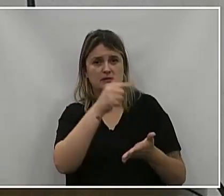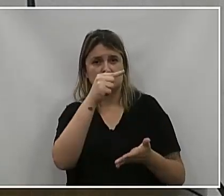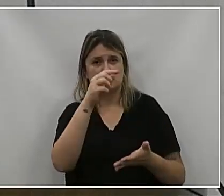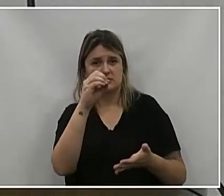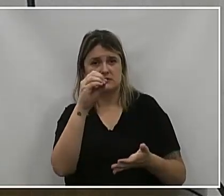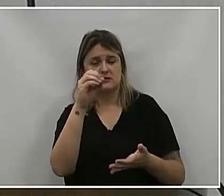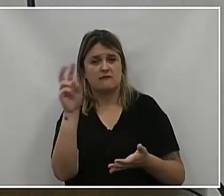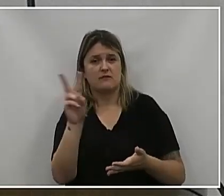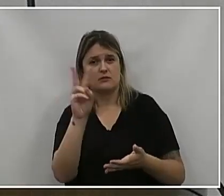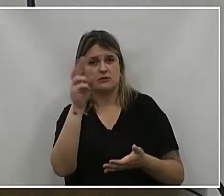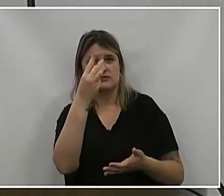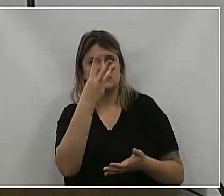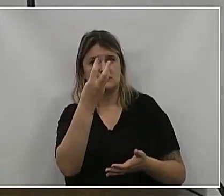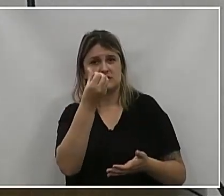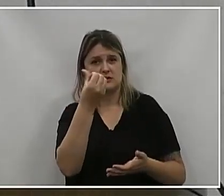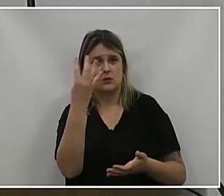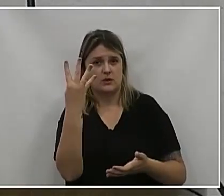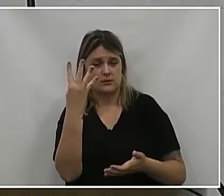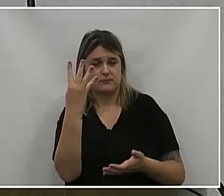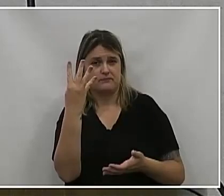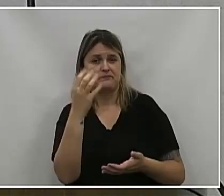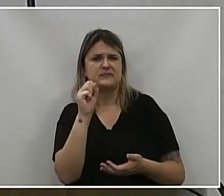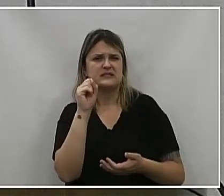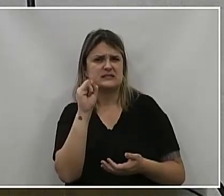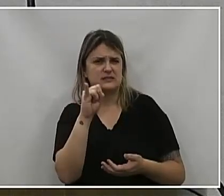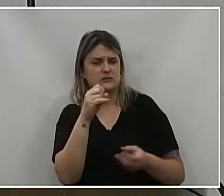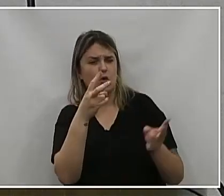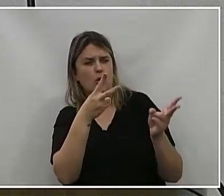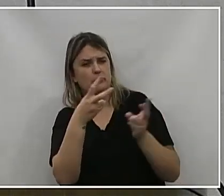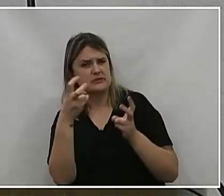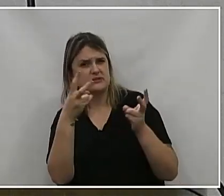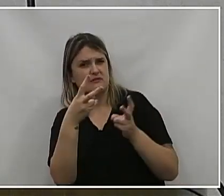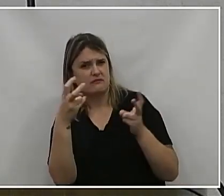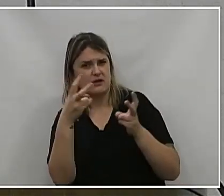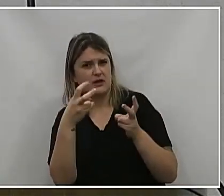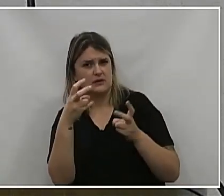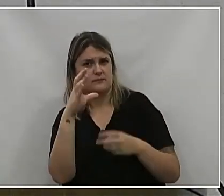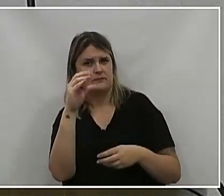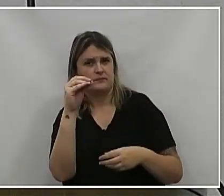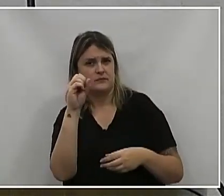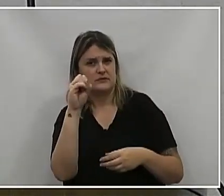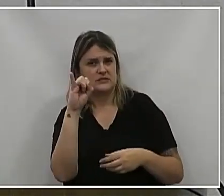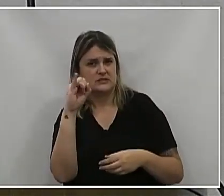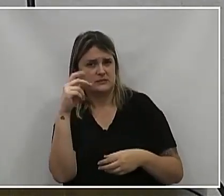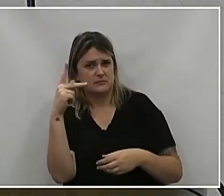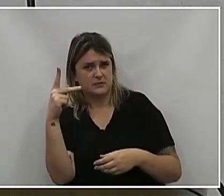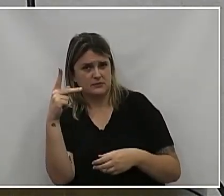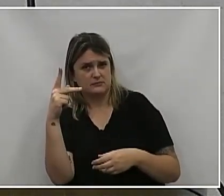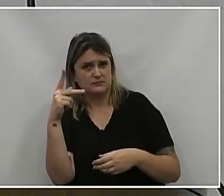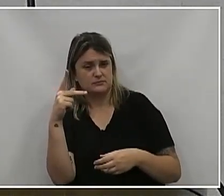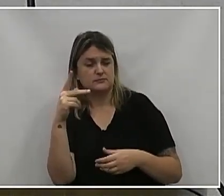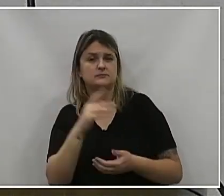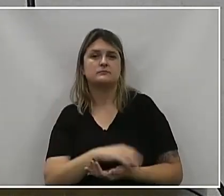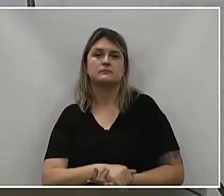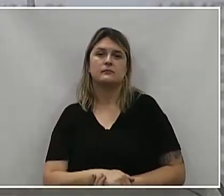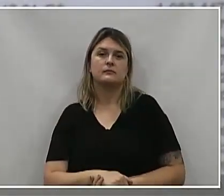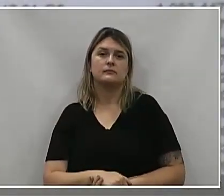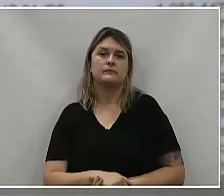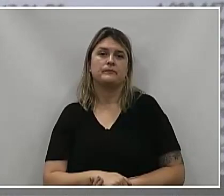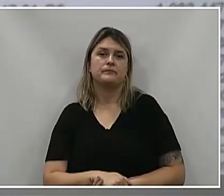valor, 364. Se observarmos a arrecadação que nós tínhamos pela COSIP, projetada aqui, de